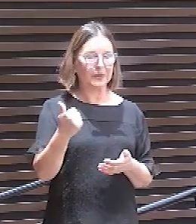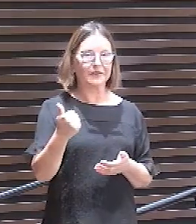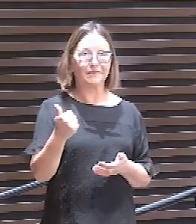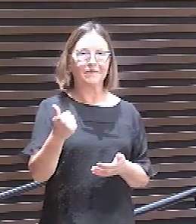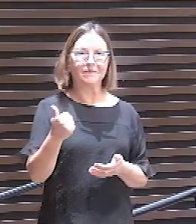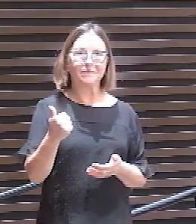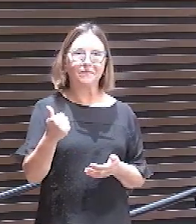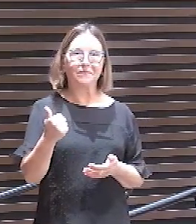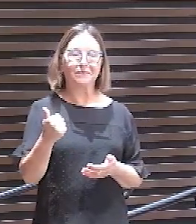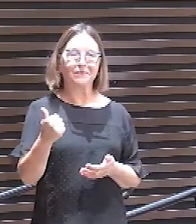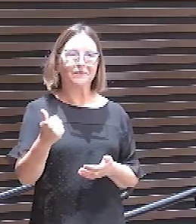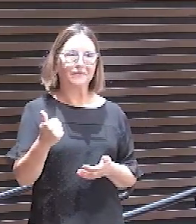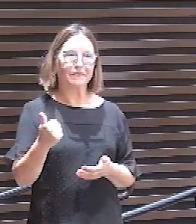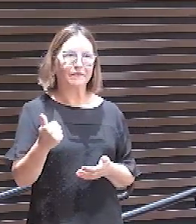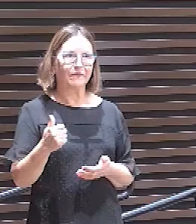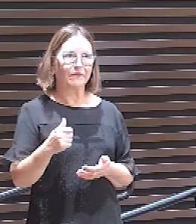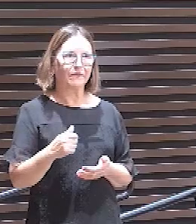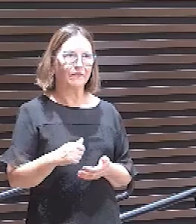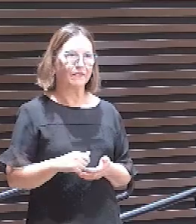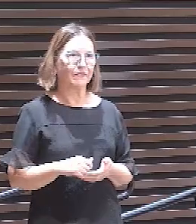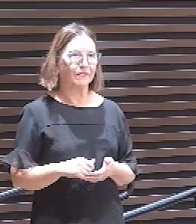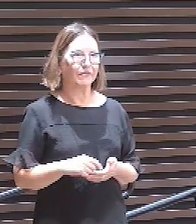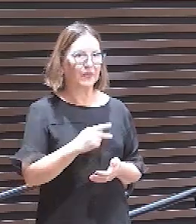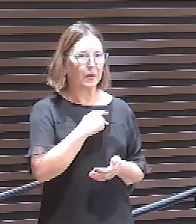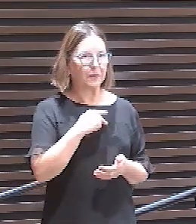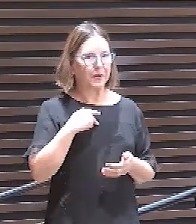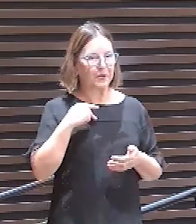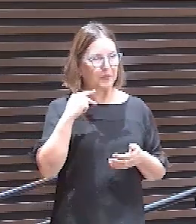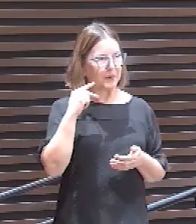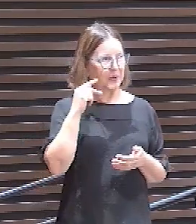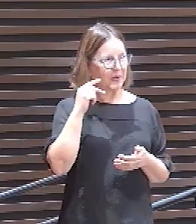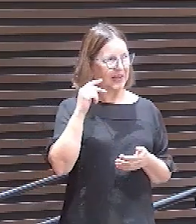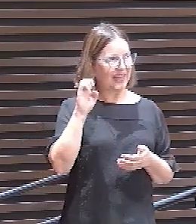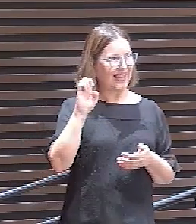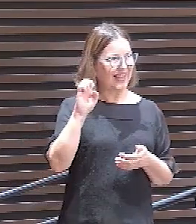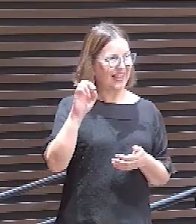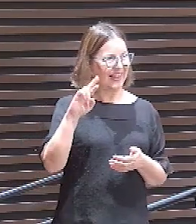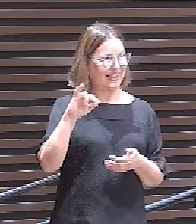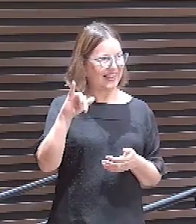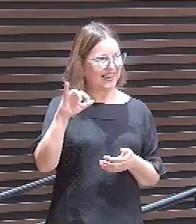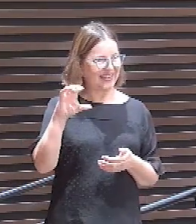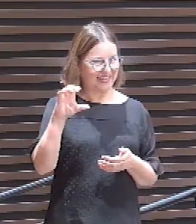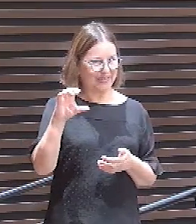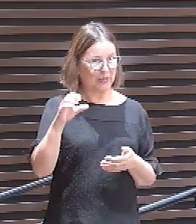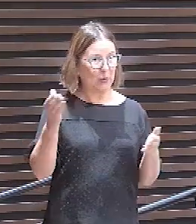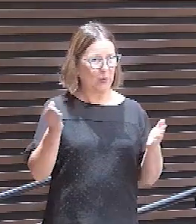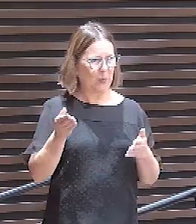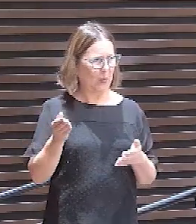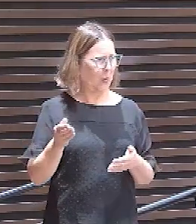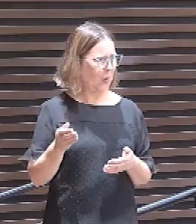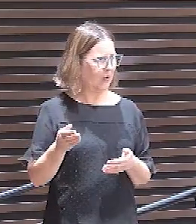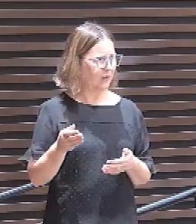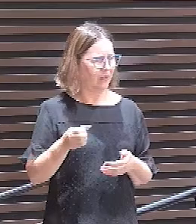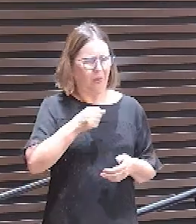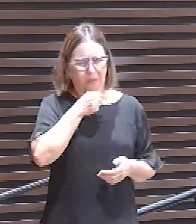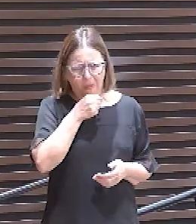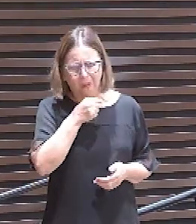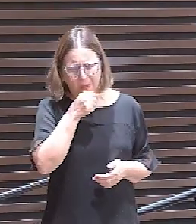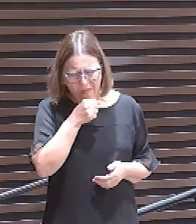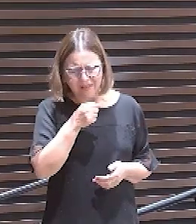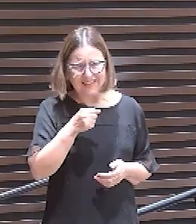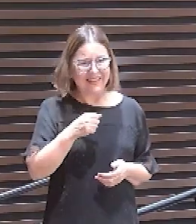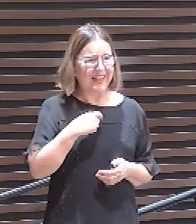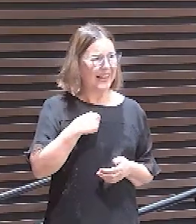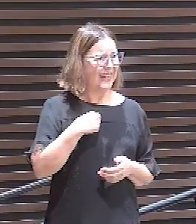Ezequiel 11, pastor Eric hoje tossiu, aqui engasgou e eu estou imitando você.